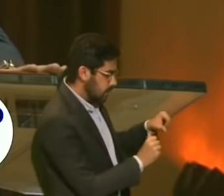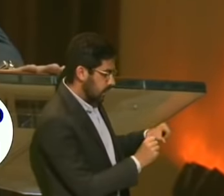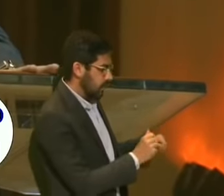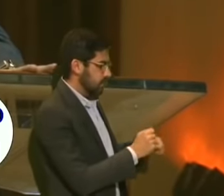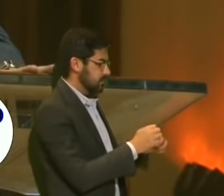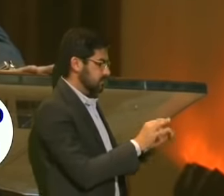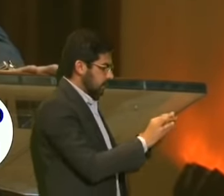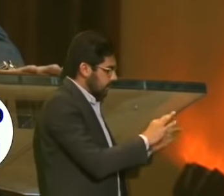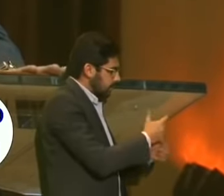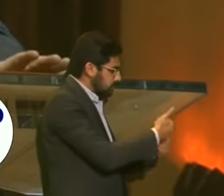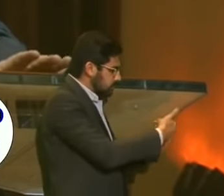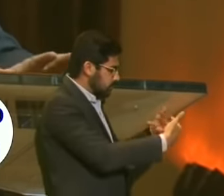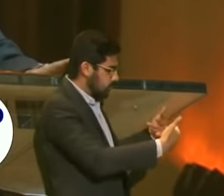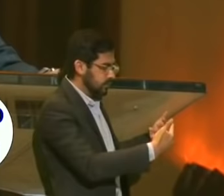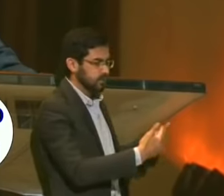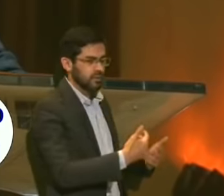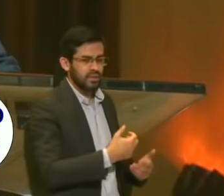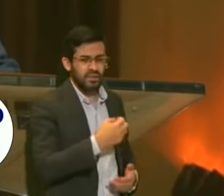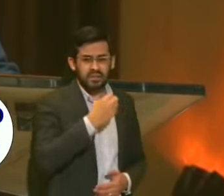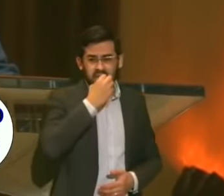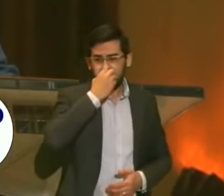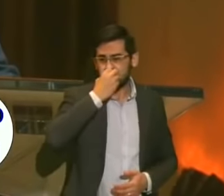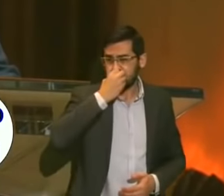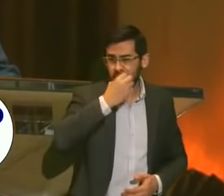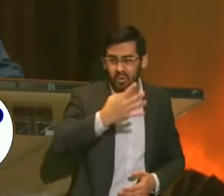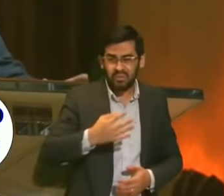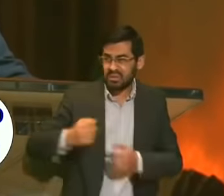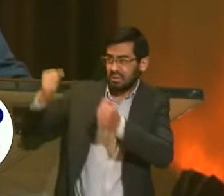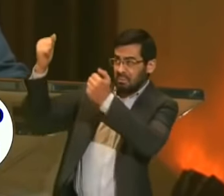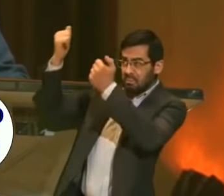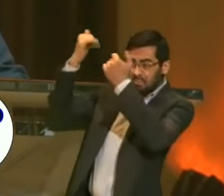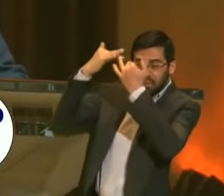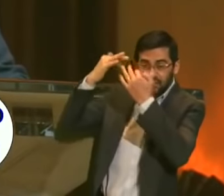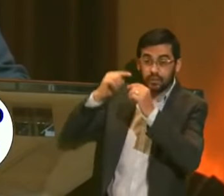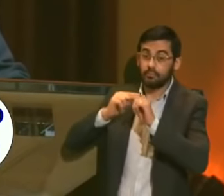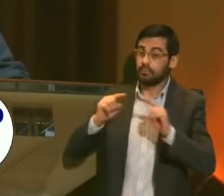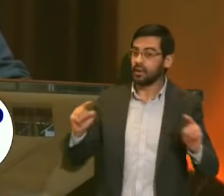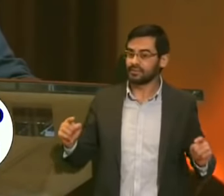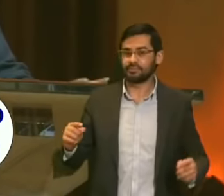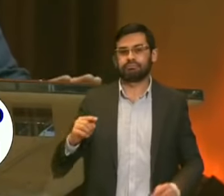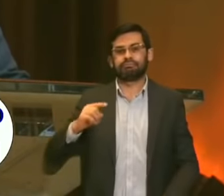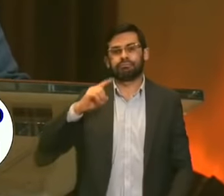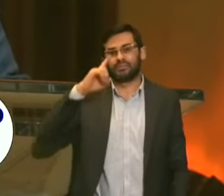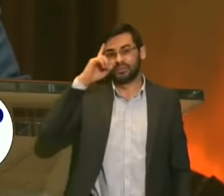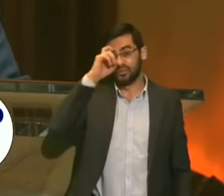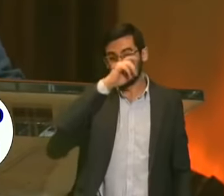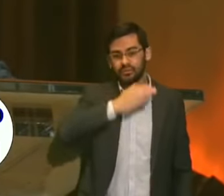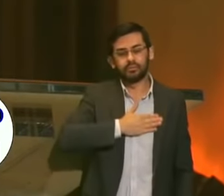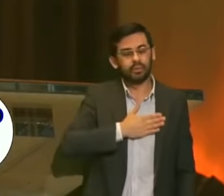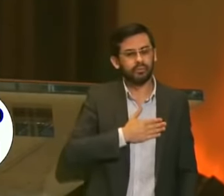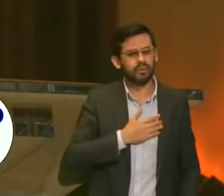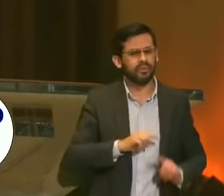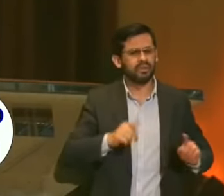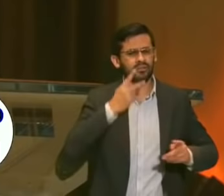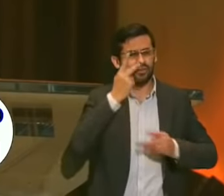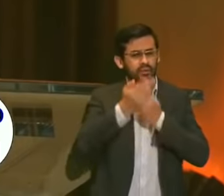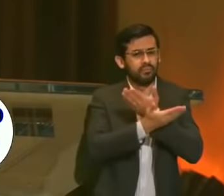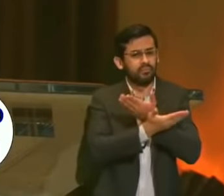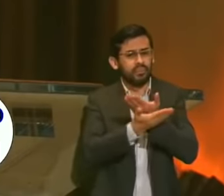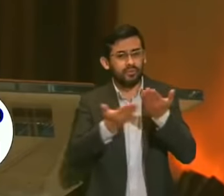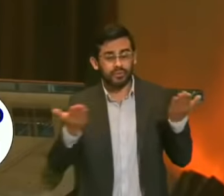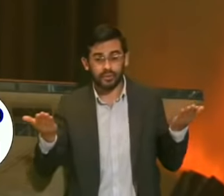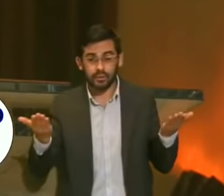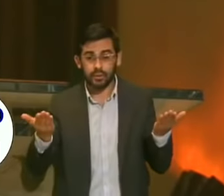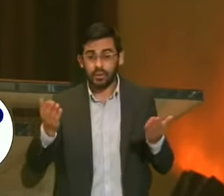que terminar com isso aqui. Gente, que bênção foi na minha vida, mas que difícil foi. E eu quero dizer para você, tá?